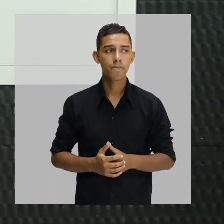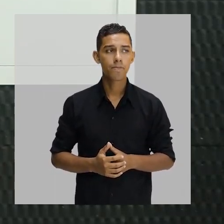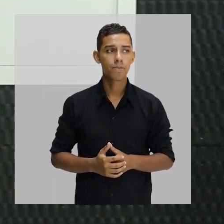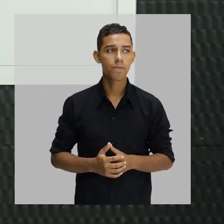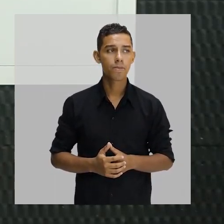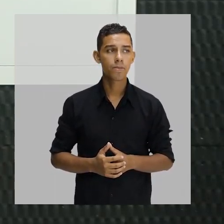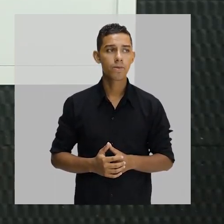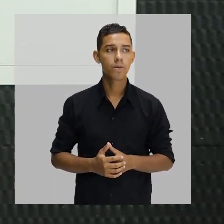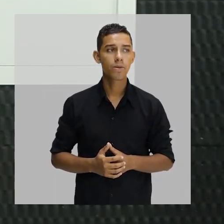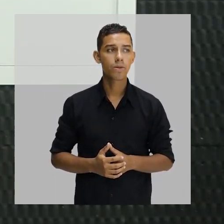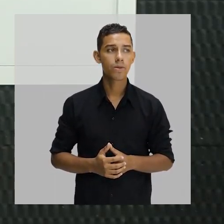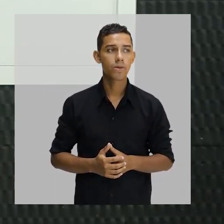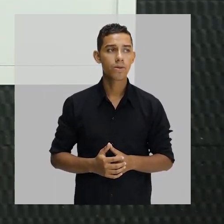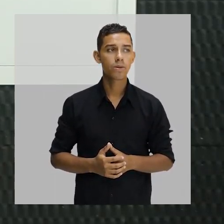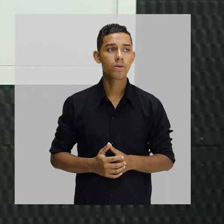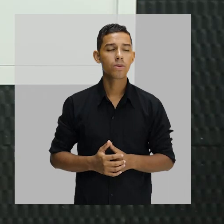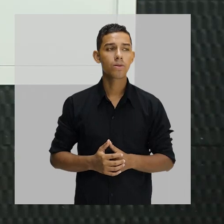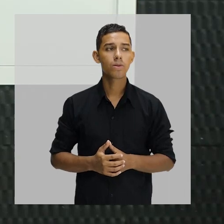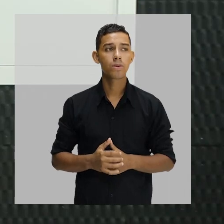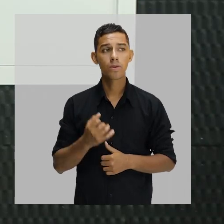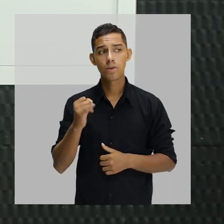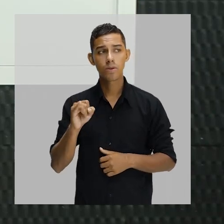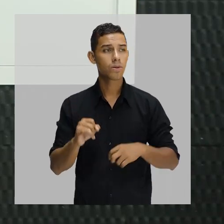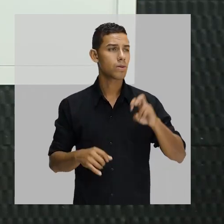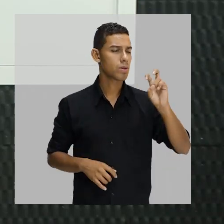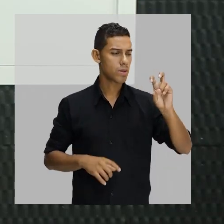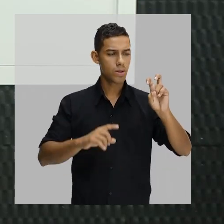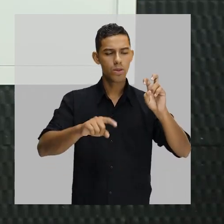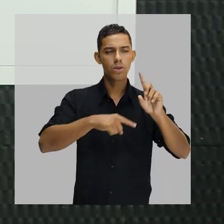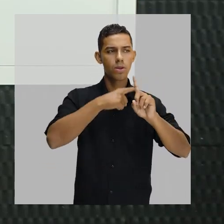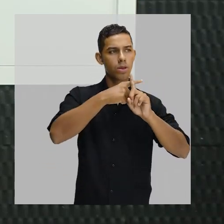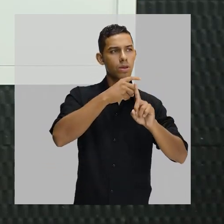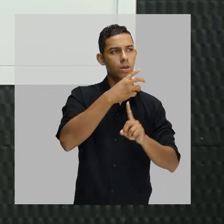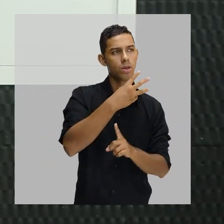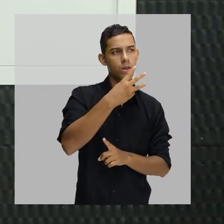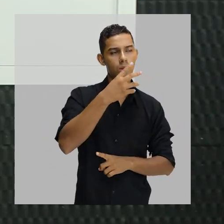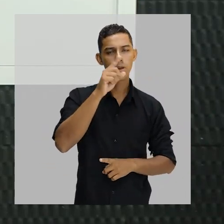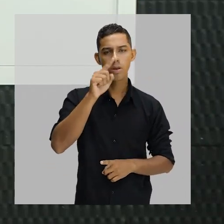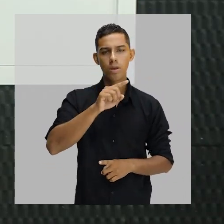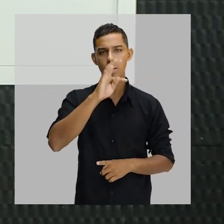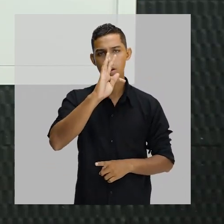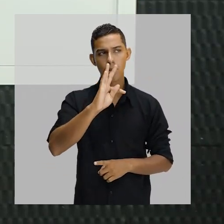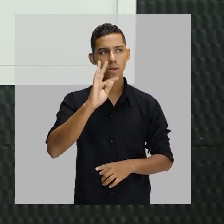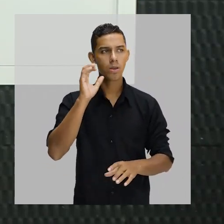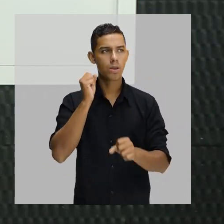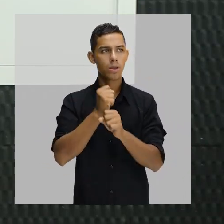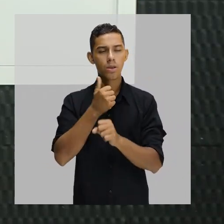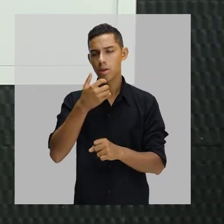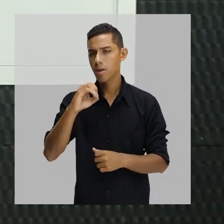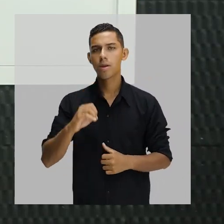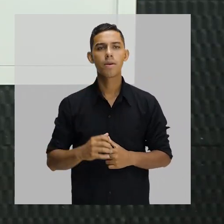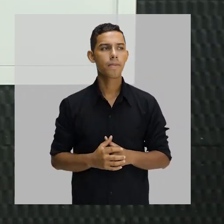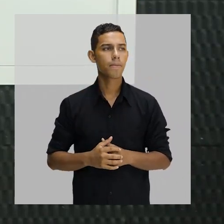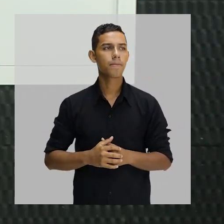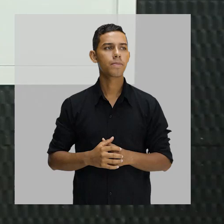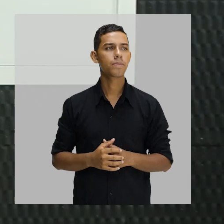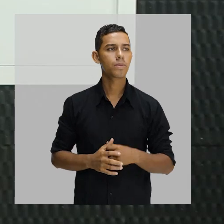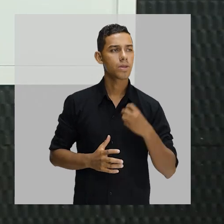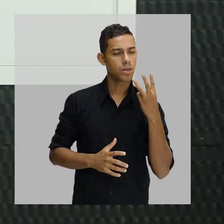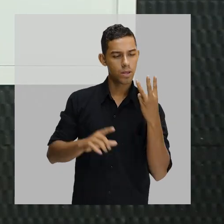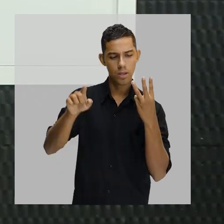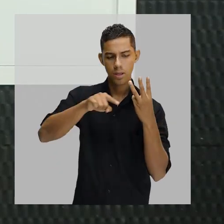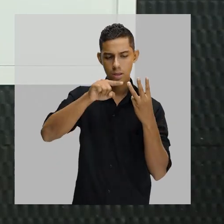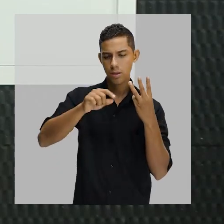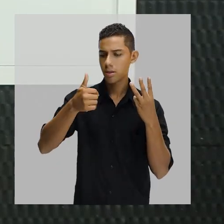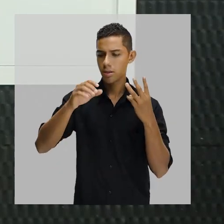o 10, certo? Que foi a nossa resposta. Então, vai ficar, ó, 3 vezes 10 dá 30,